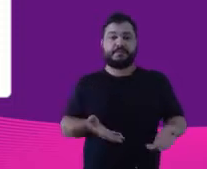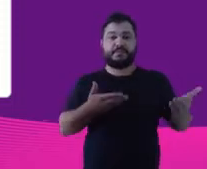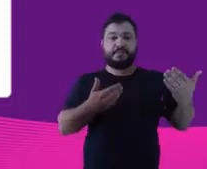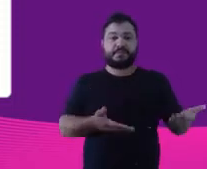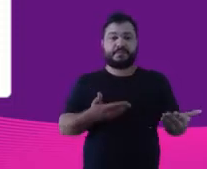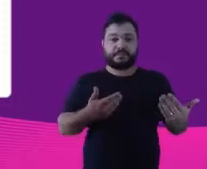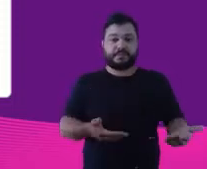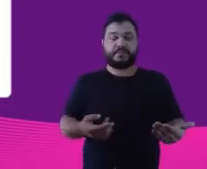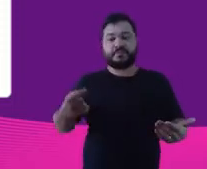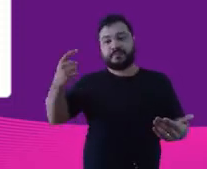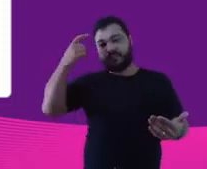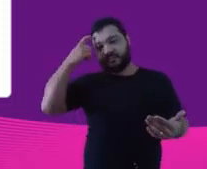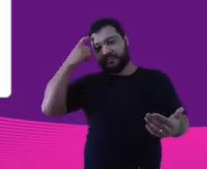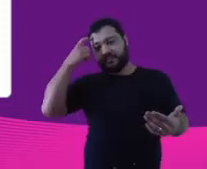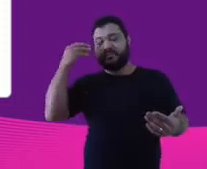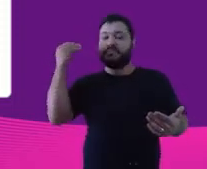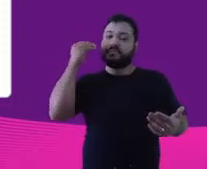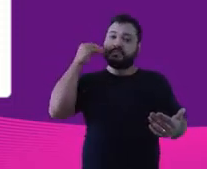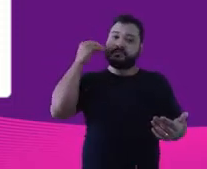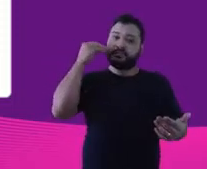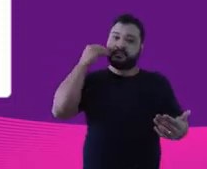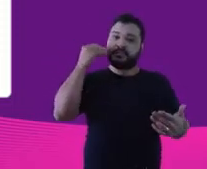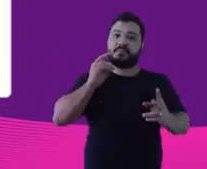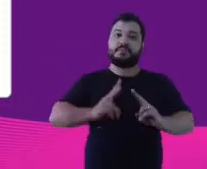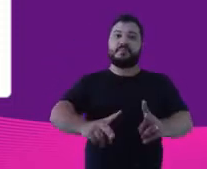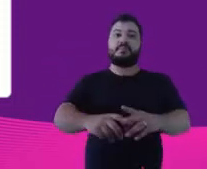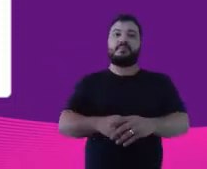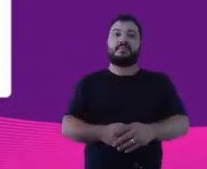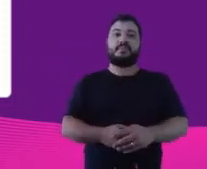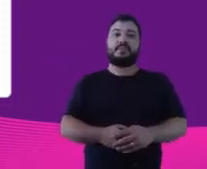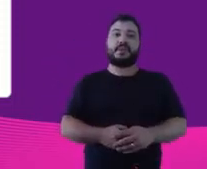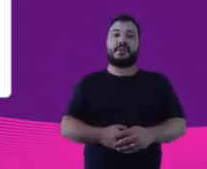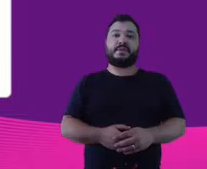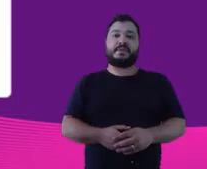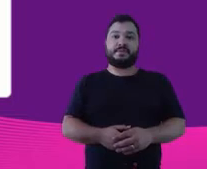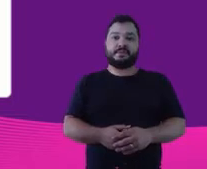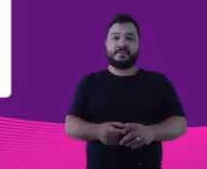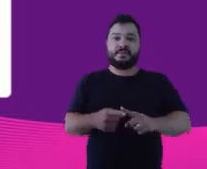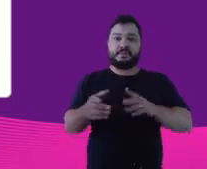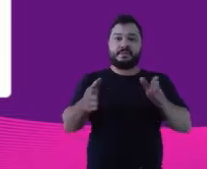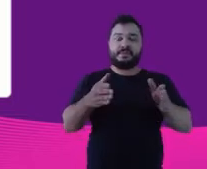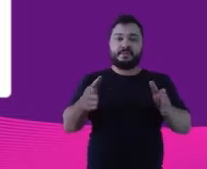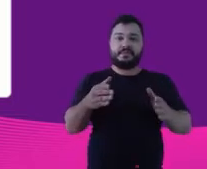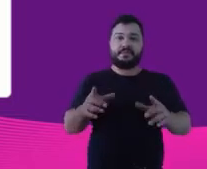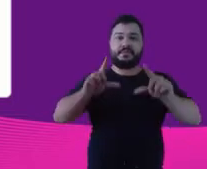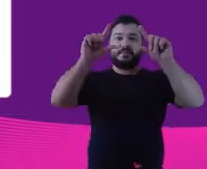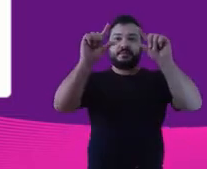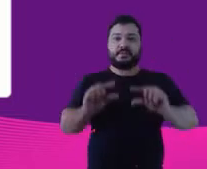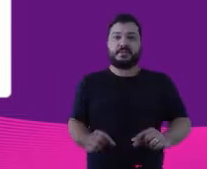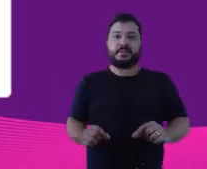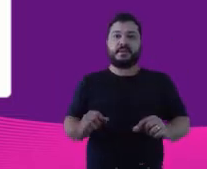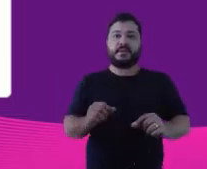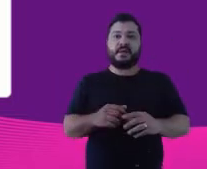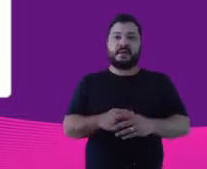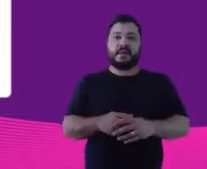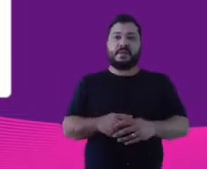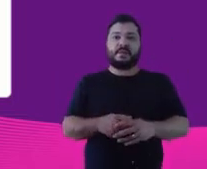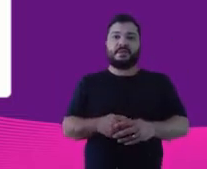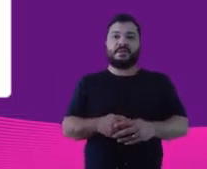por pensar na tentativa de uma manutenção a longo prazo, reduzir efeitos colaterais e melhorar a